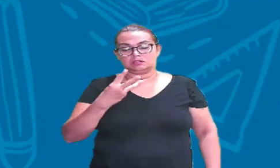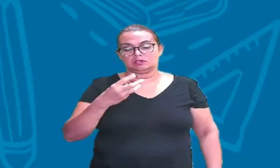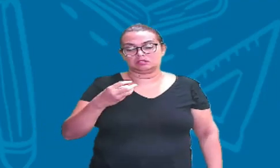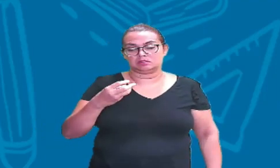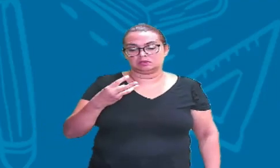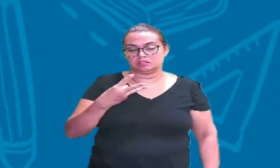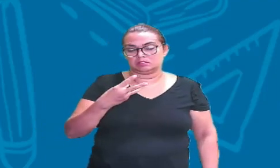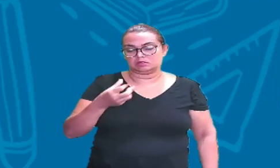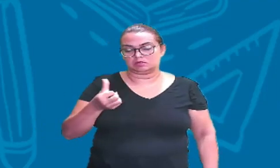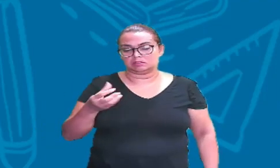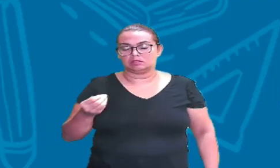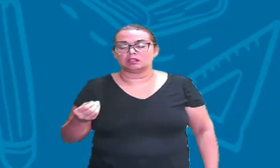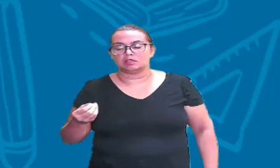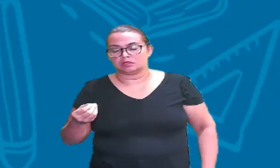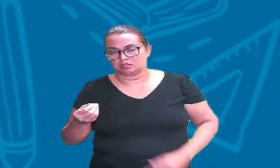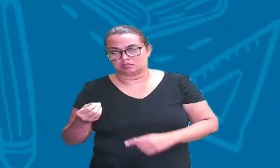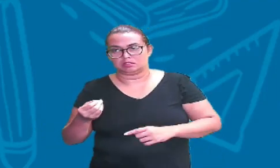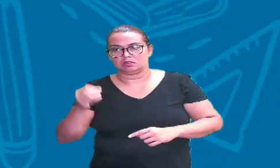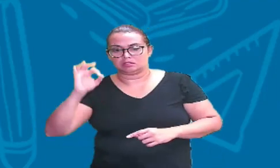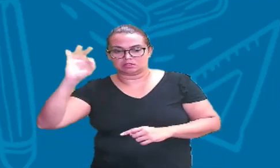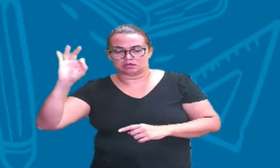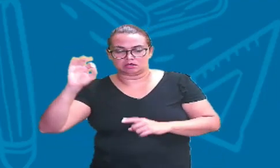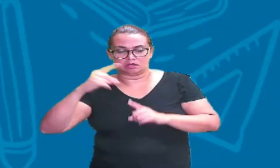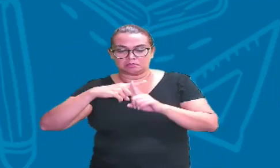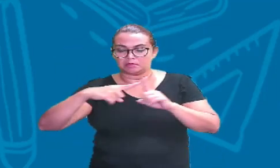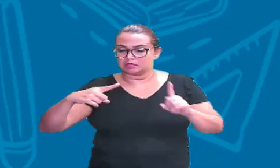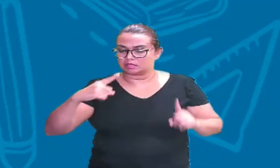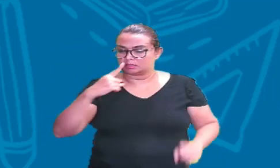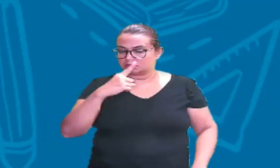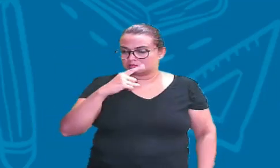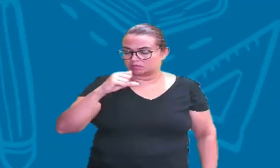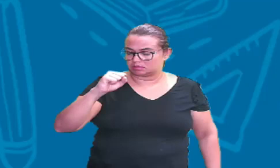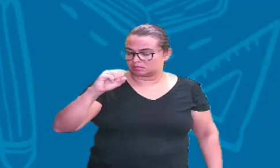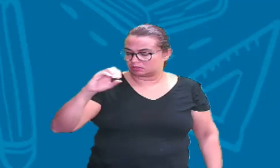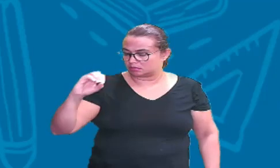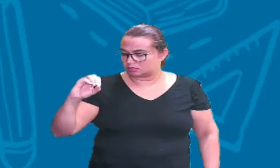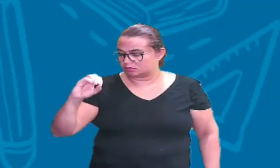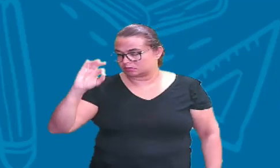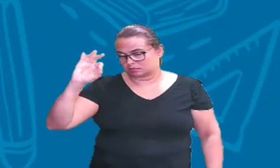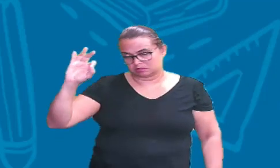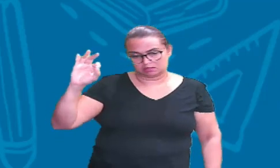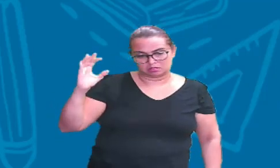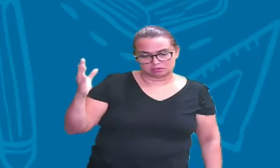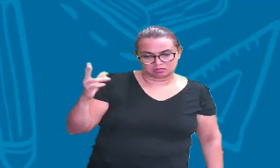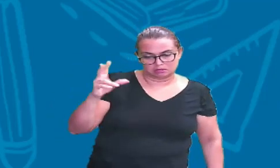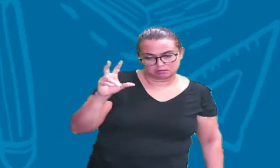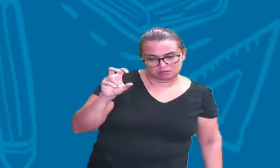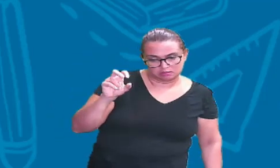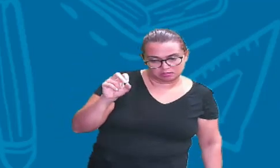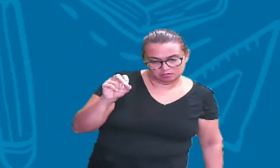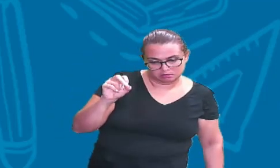é a metade de 360? 180. Então, quer dizer que 50